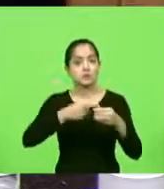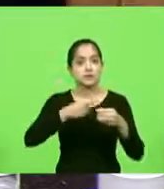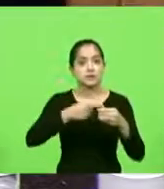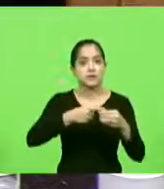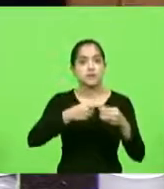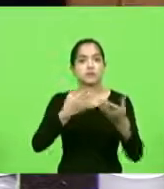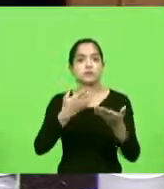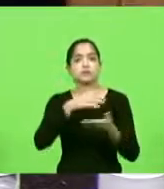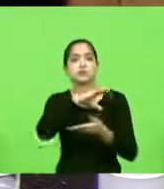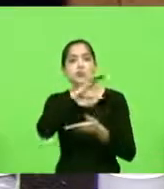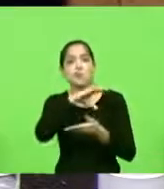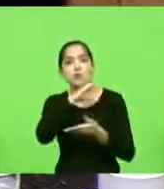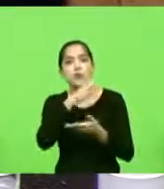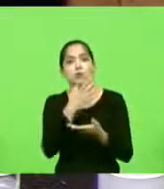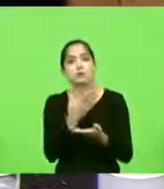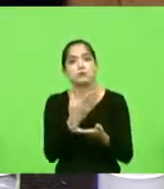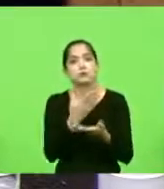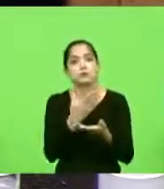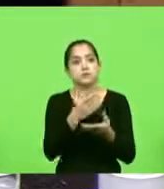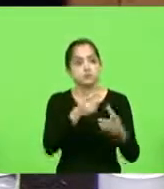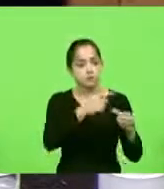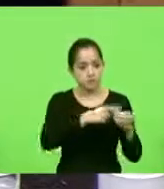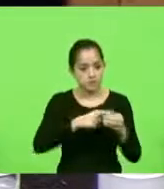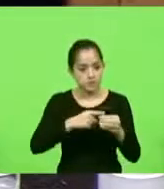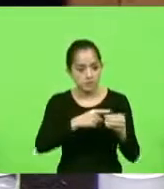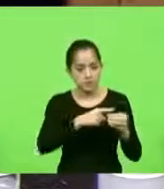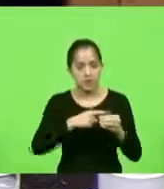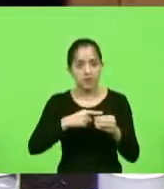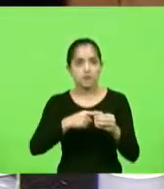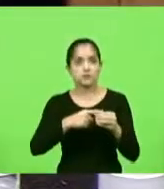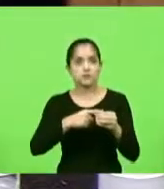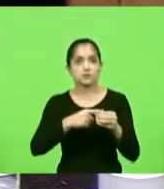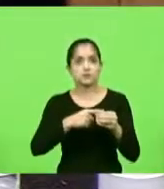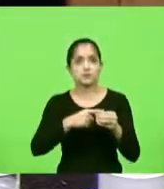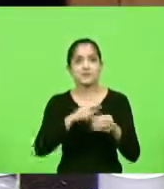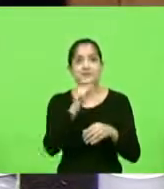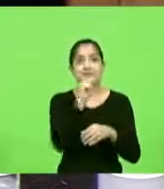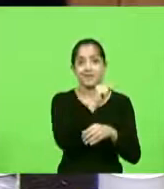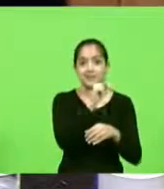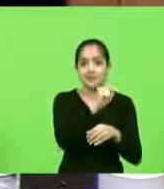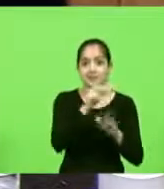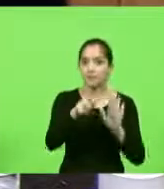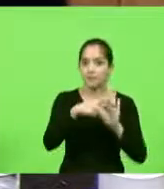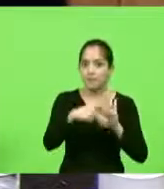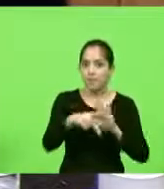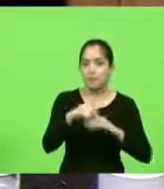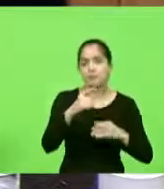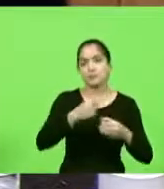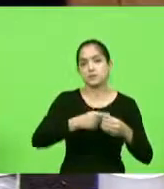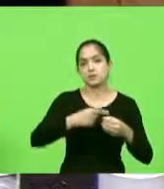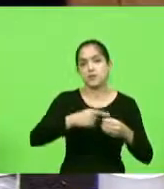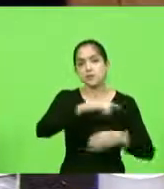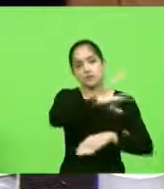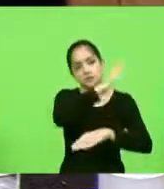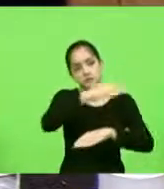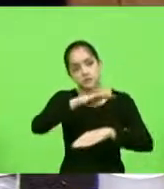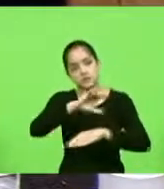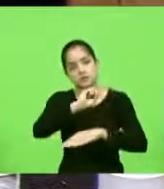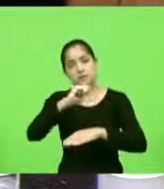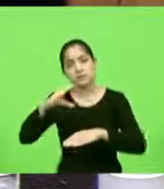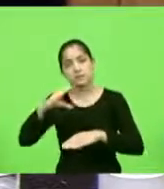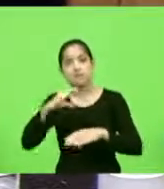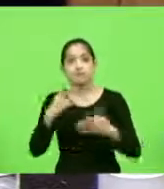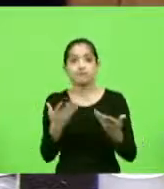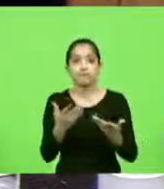Concórdia, cidades estratégicas. Por que esses serviços não podem ser prestados na Serra Catarinense? E assim